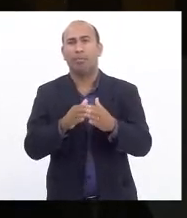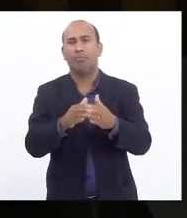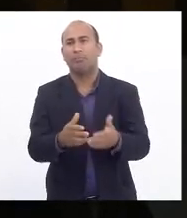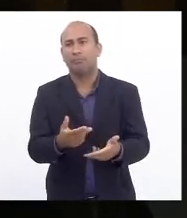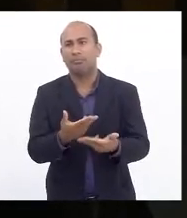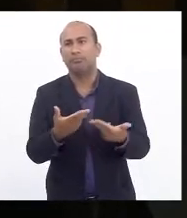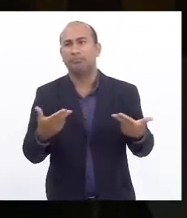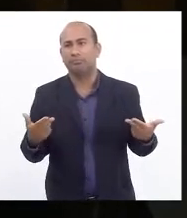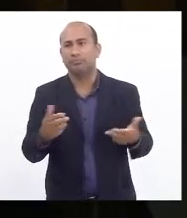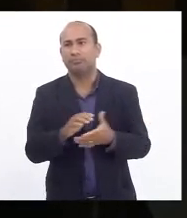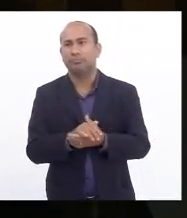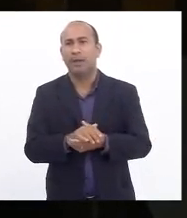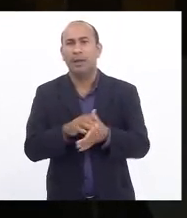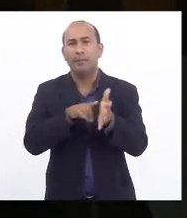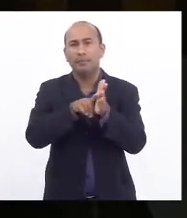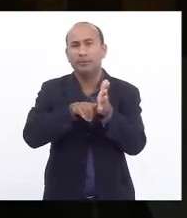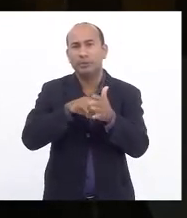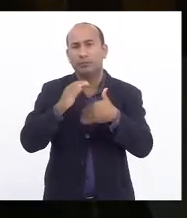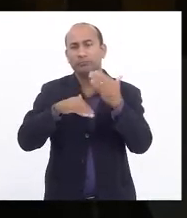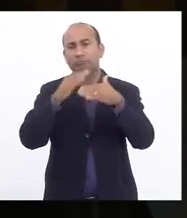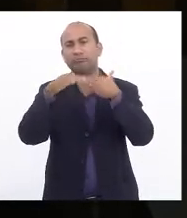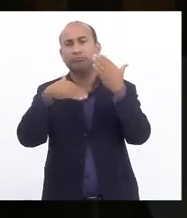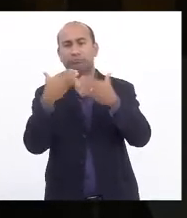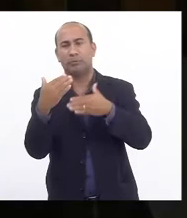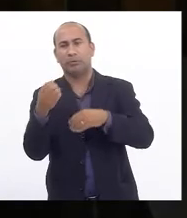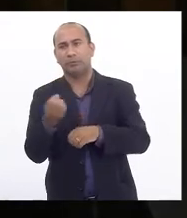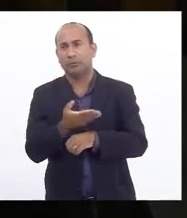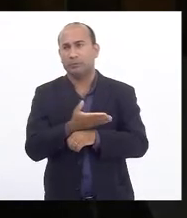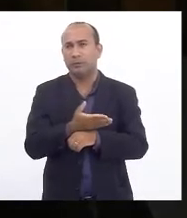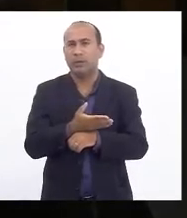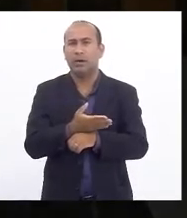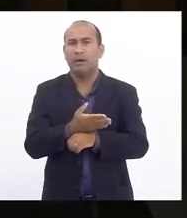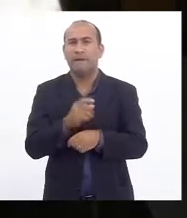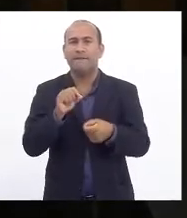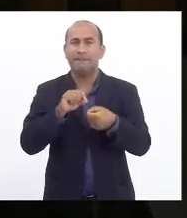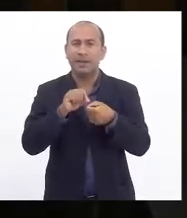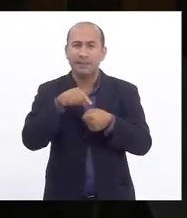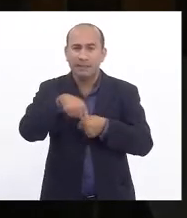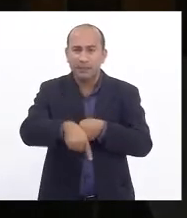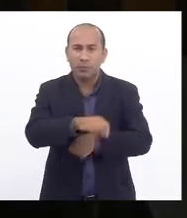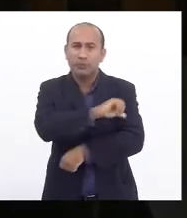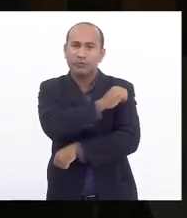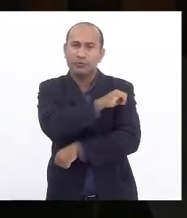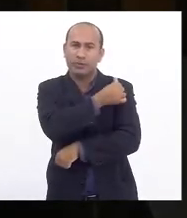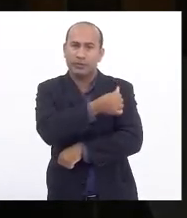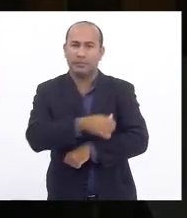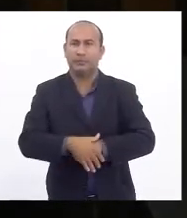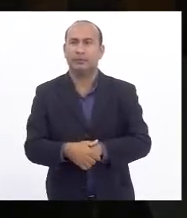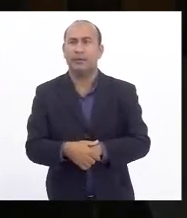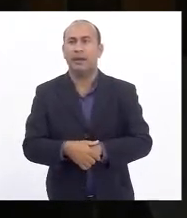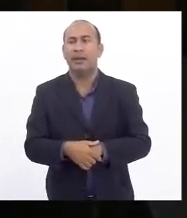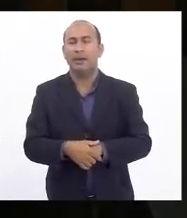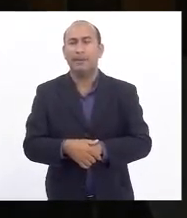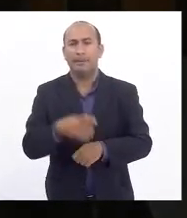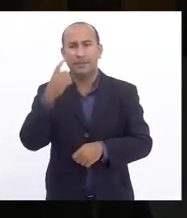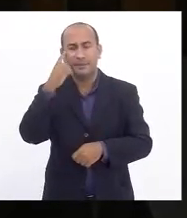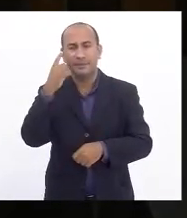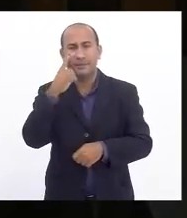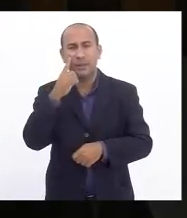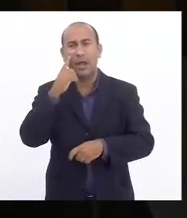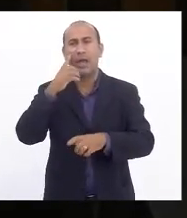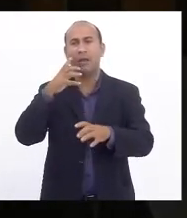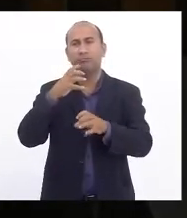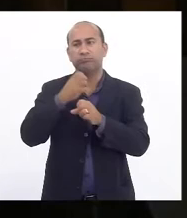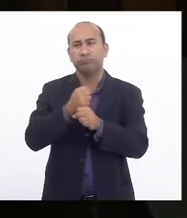quanto do investimento em pesquisa desenvolvimento e inovação essas concepções fazem no Rio de Janeiro alimentando a cadeia Econômica